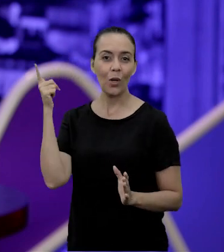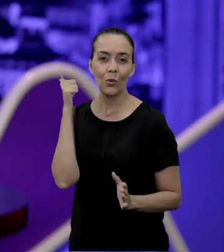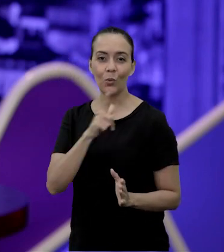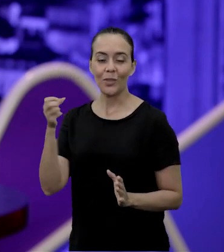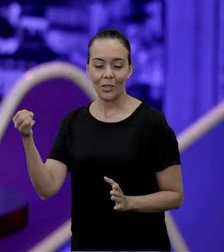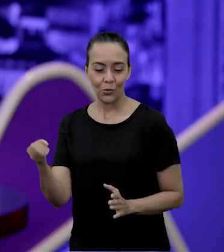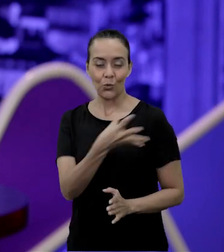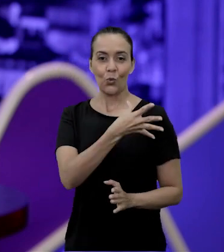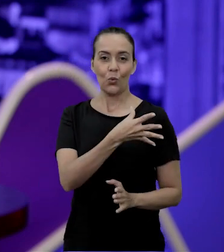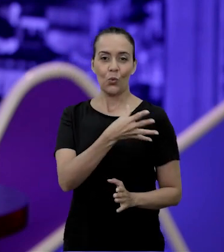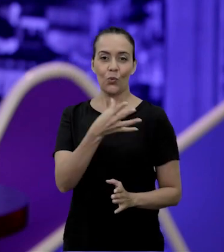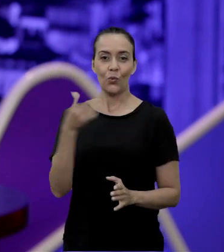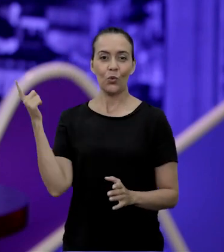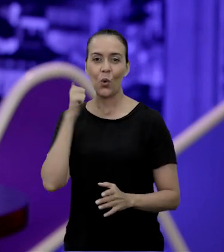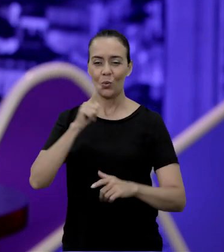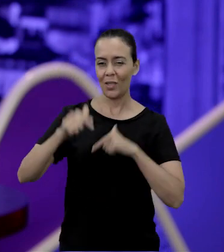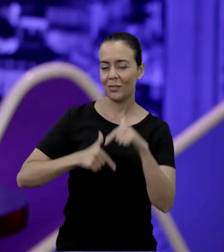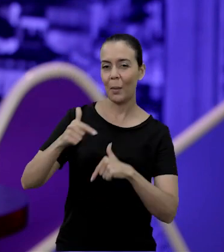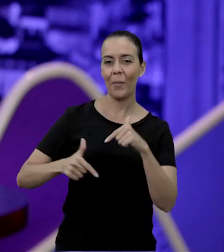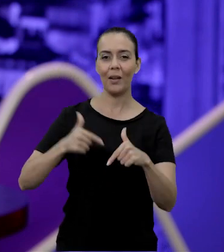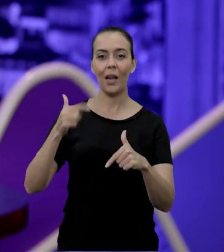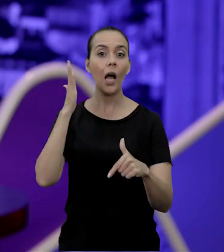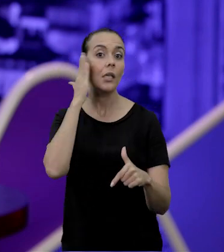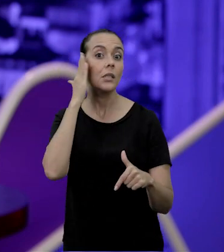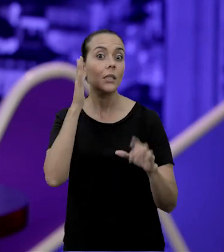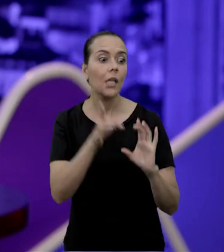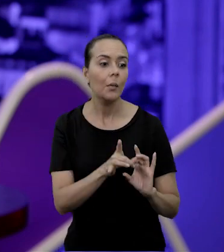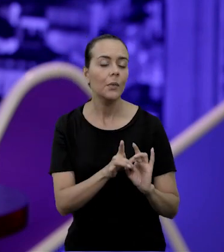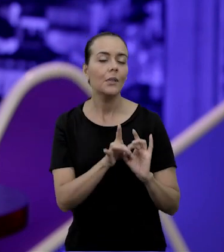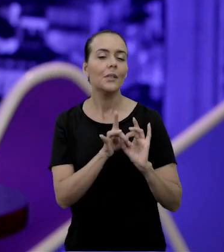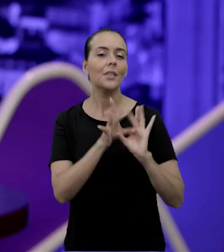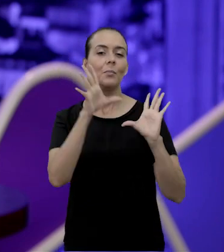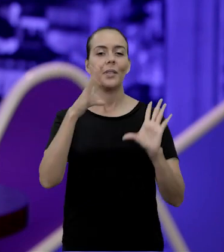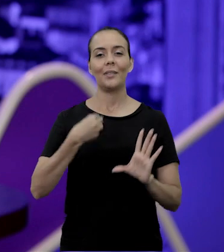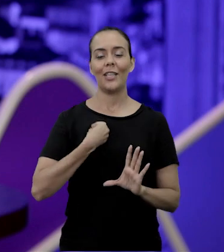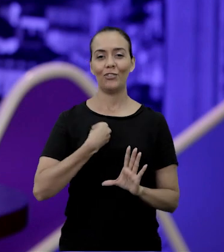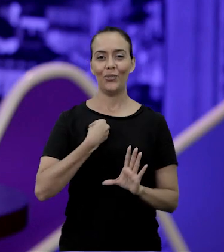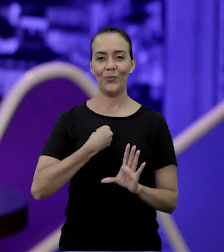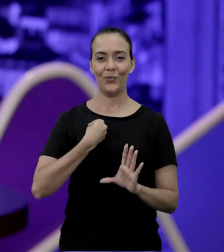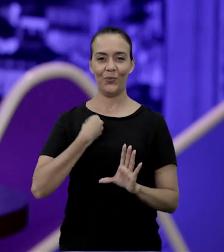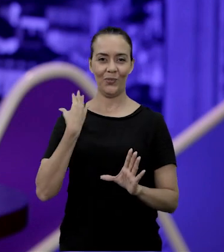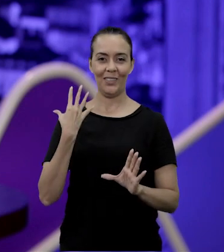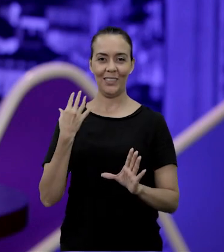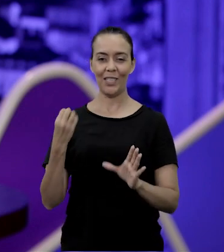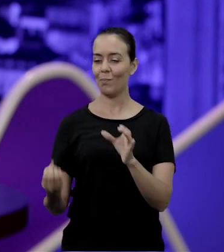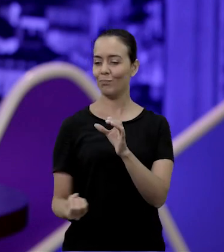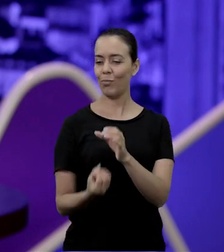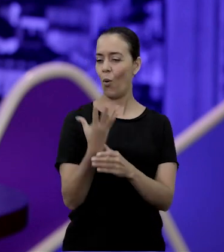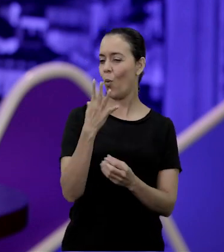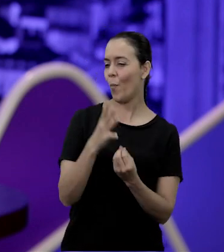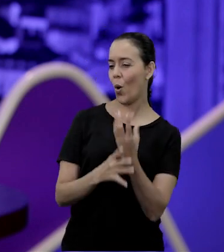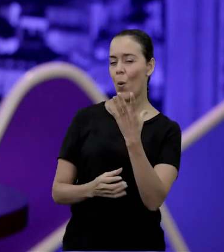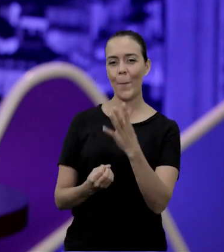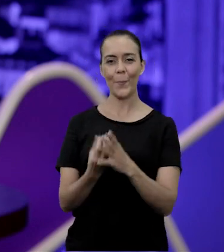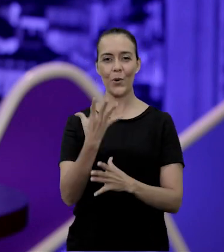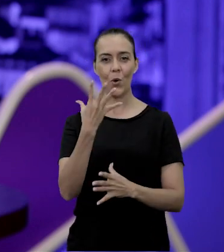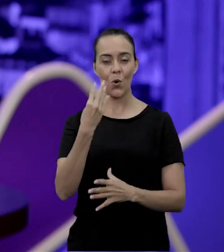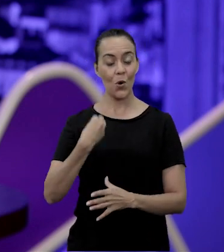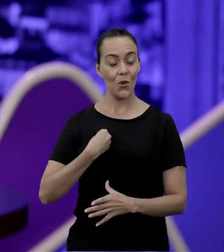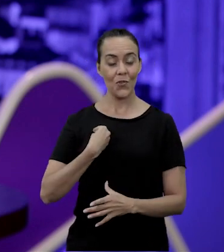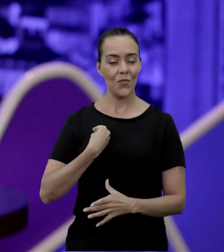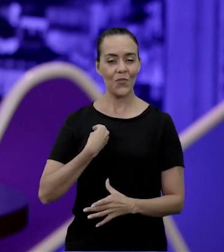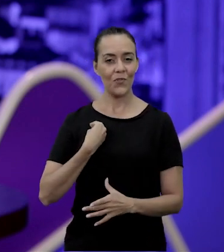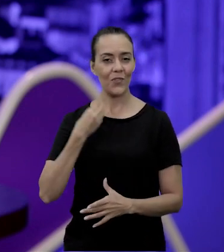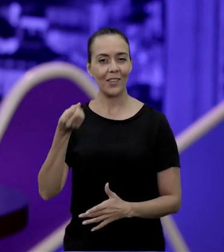se acomodam, que usam a sua liberdade de uma maneira ousada, inovadora, experimentando novas